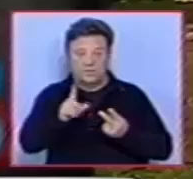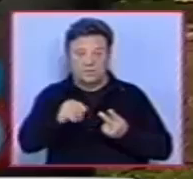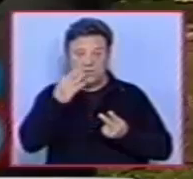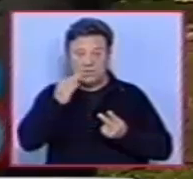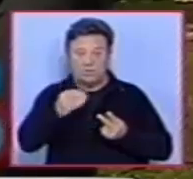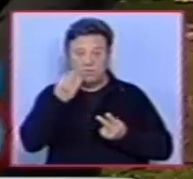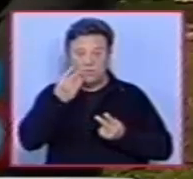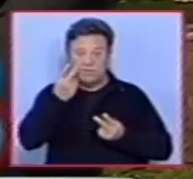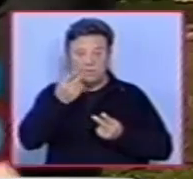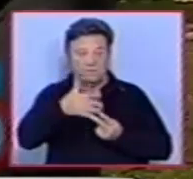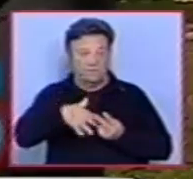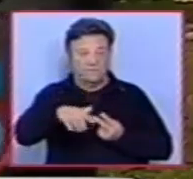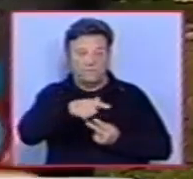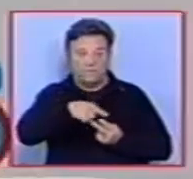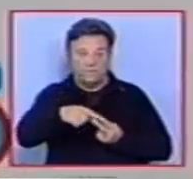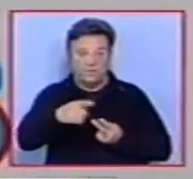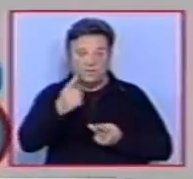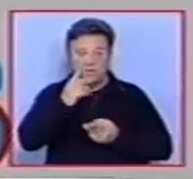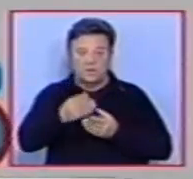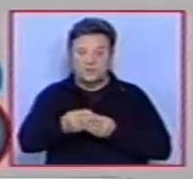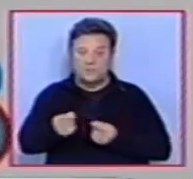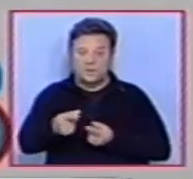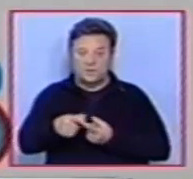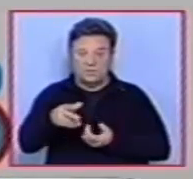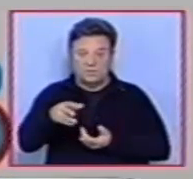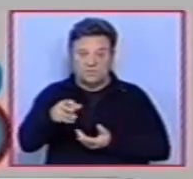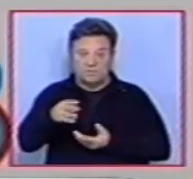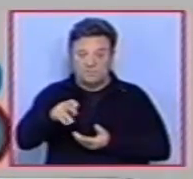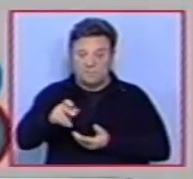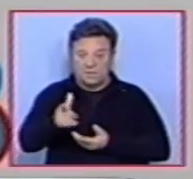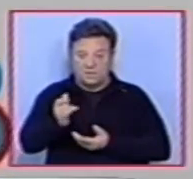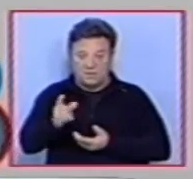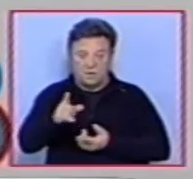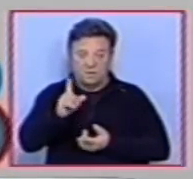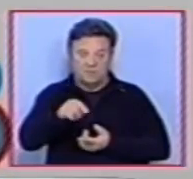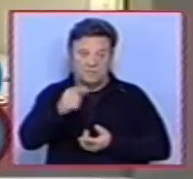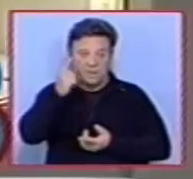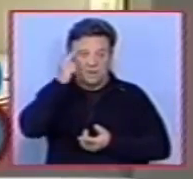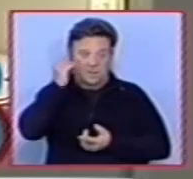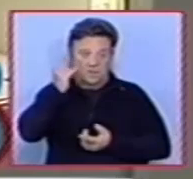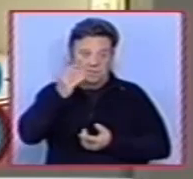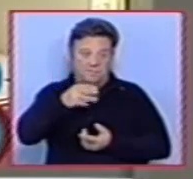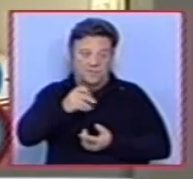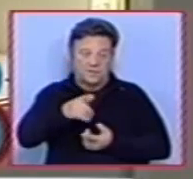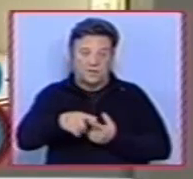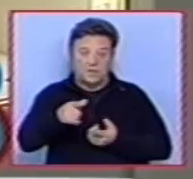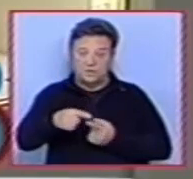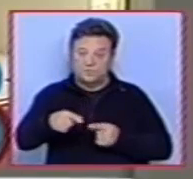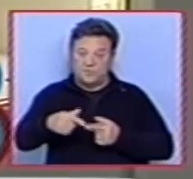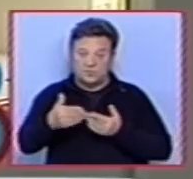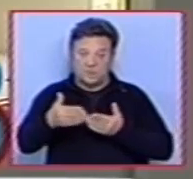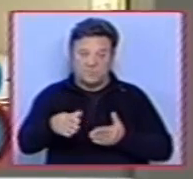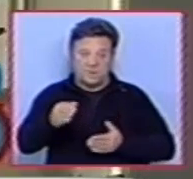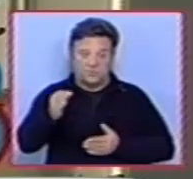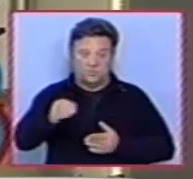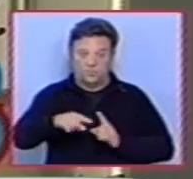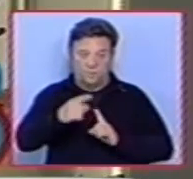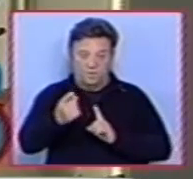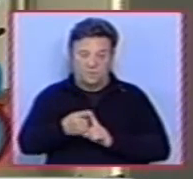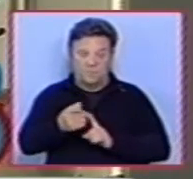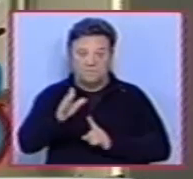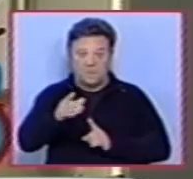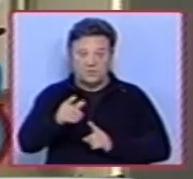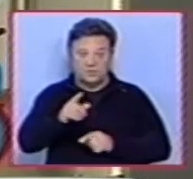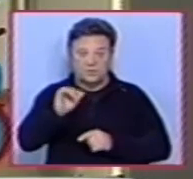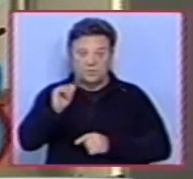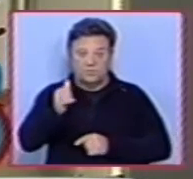sua envolvente, tanto nos aspectos materiais como nos aspectos imateriais. Este espaço está habitualmente aberto ao público durante todo o ano, mas